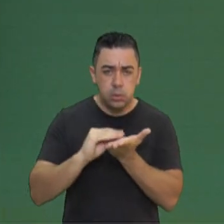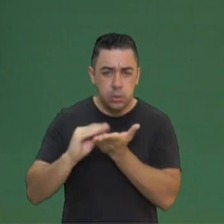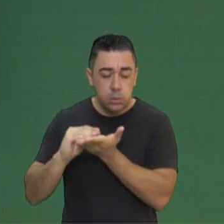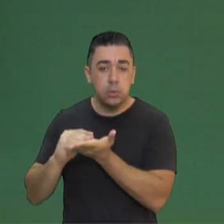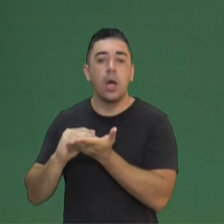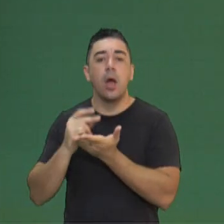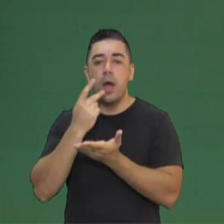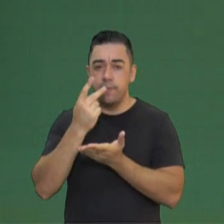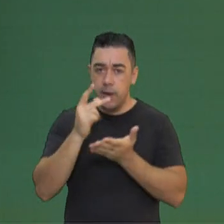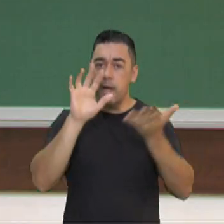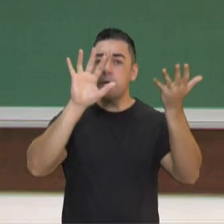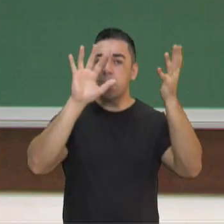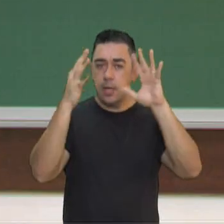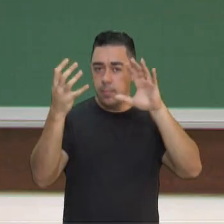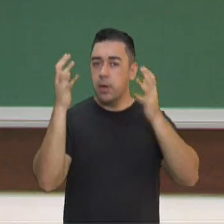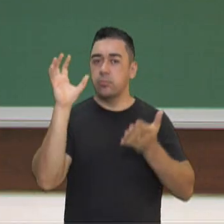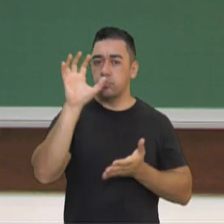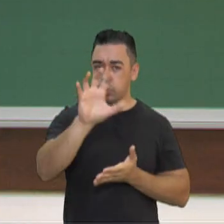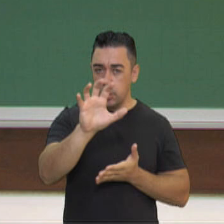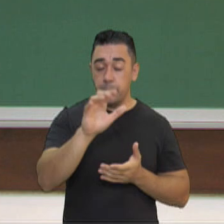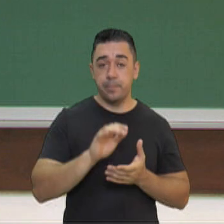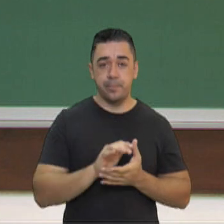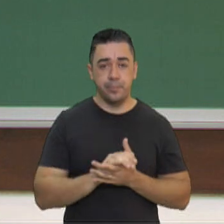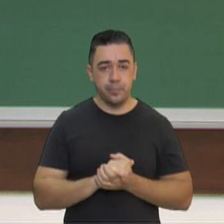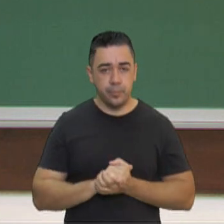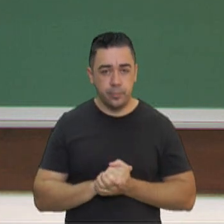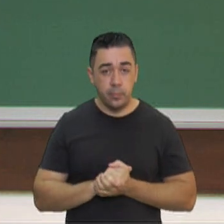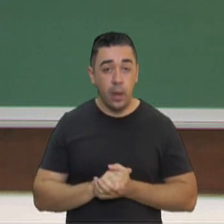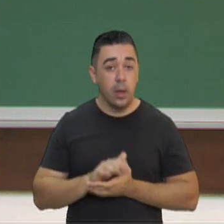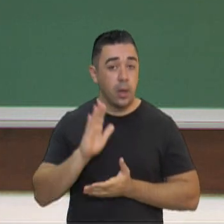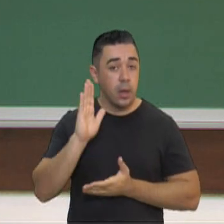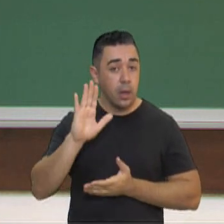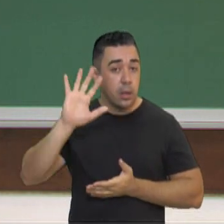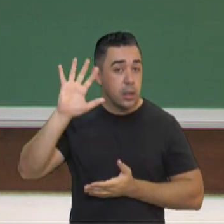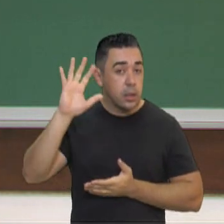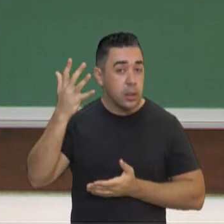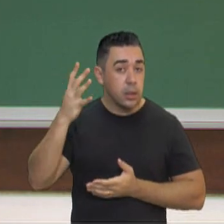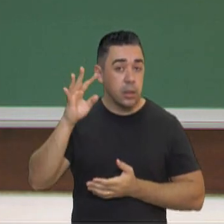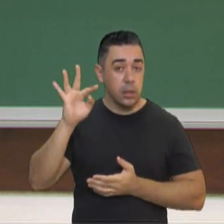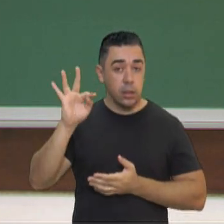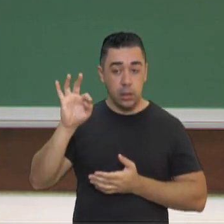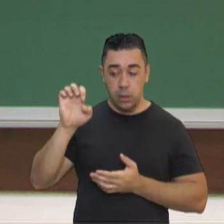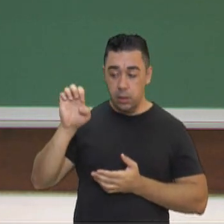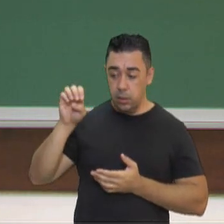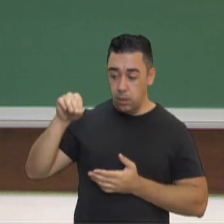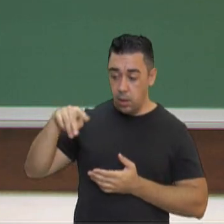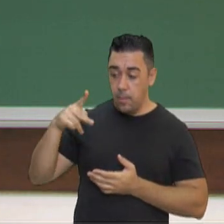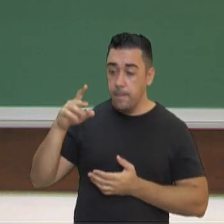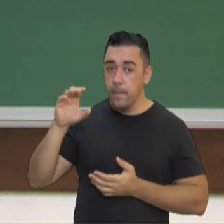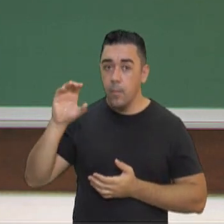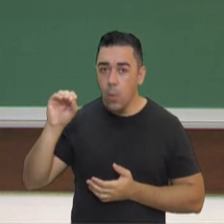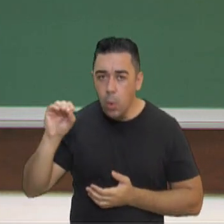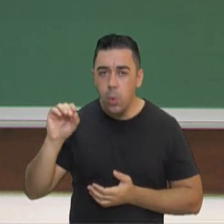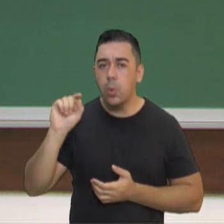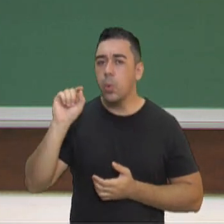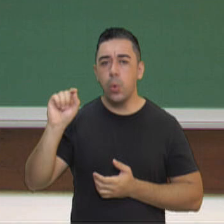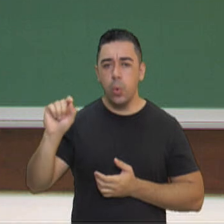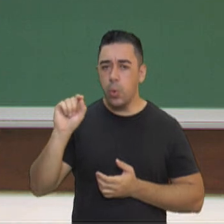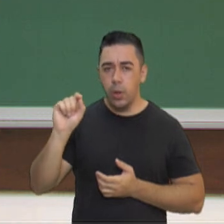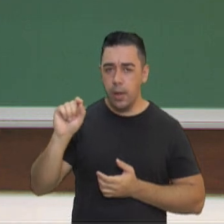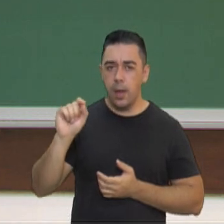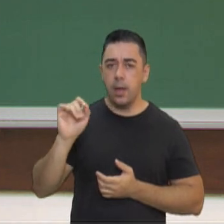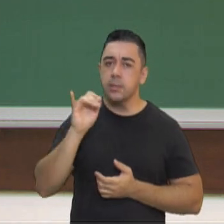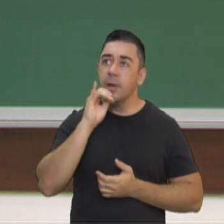em clima regional. Quando nós falamos em tempo, e aí nessa aula a gente falou sobre a previsão do tempo,